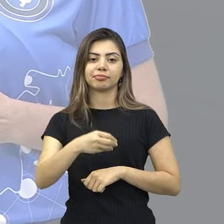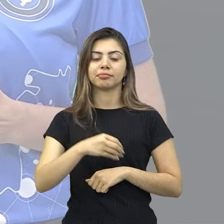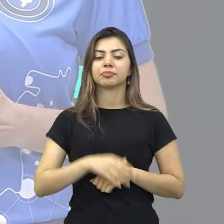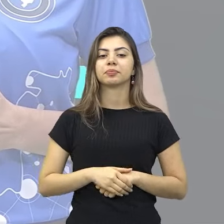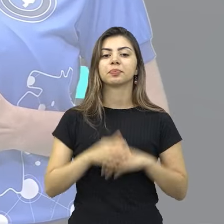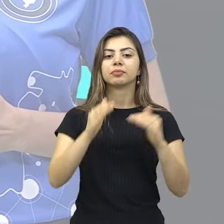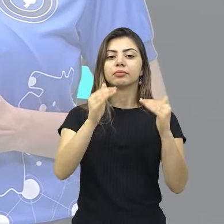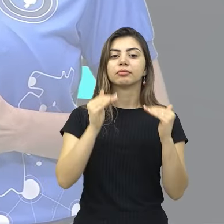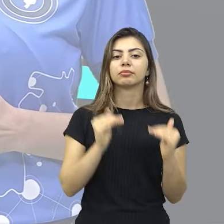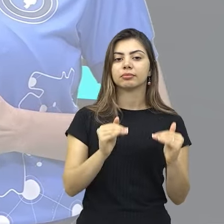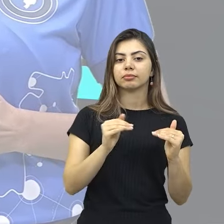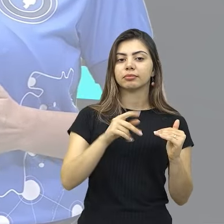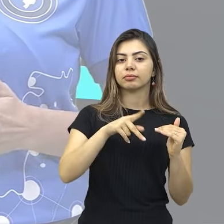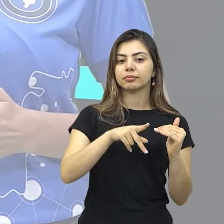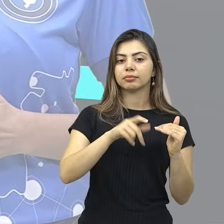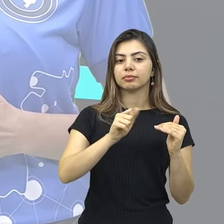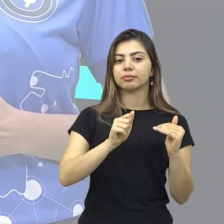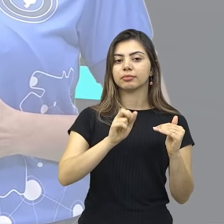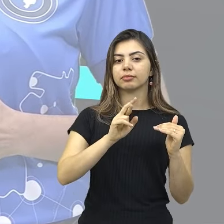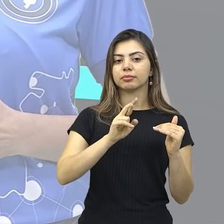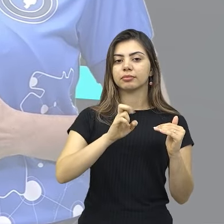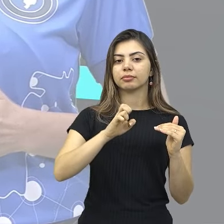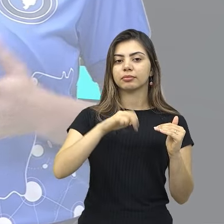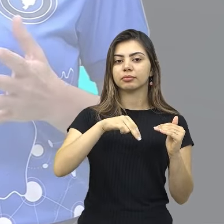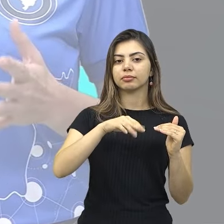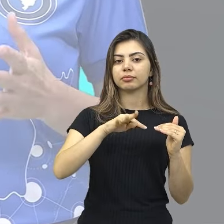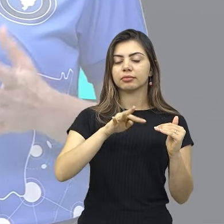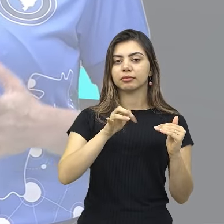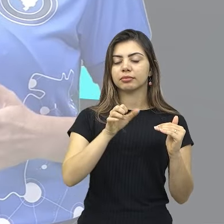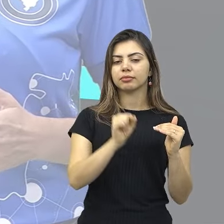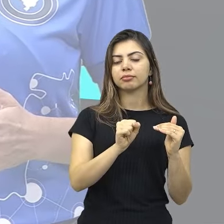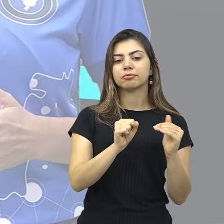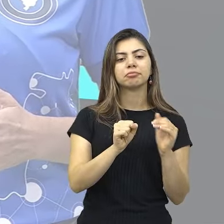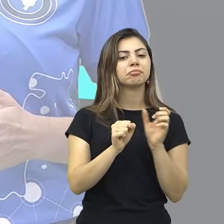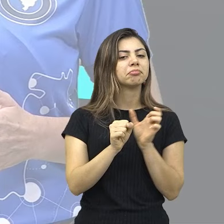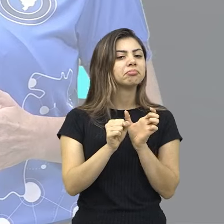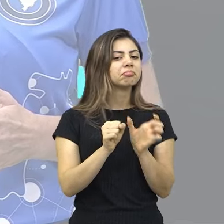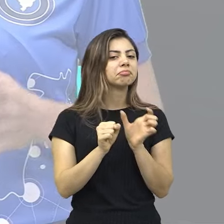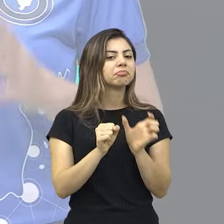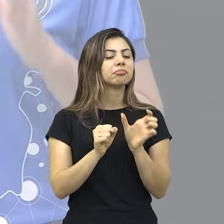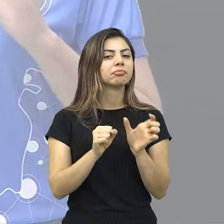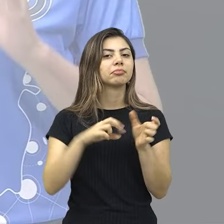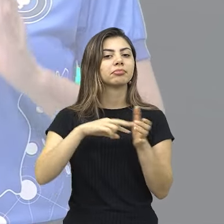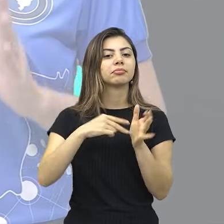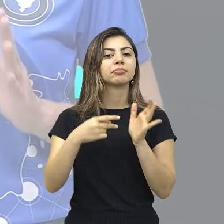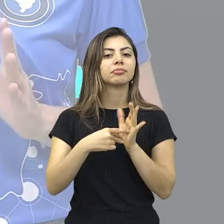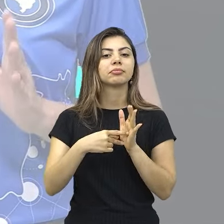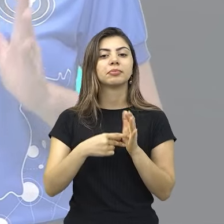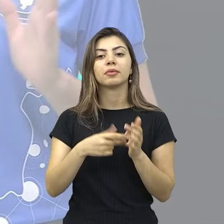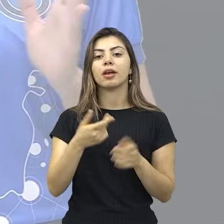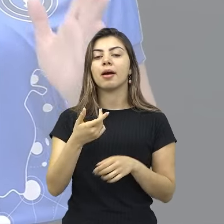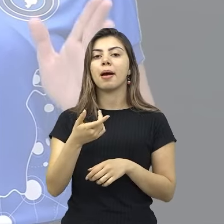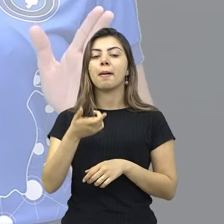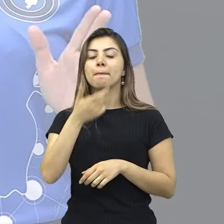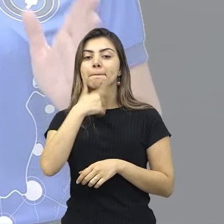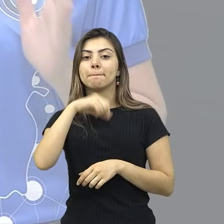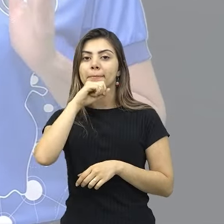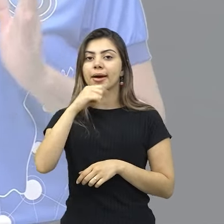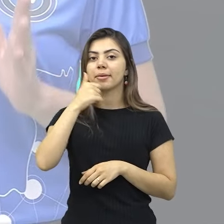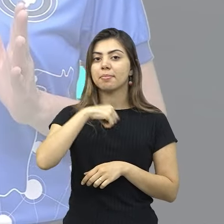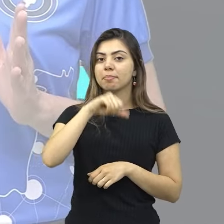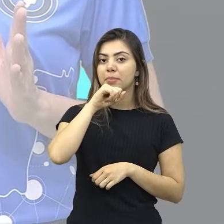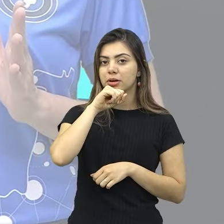parents. Cuidado com essa palavra, é falso cognato, hein? Parents significa pais, pai e